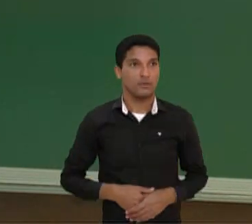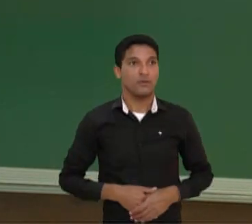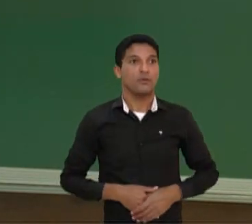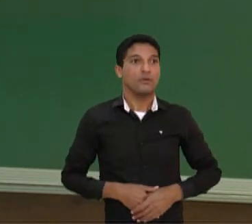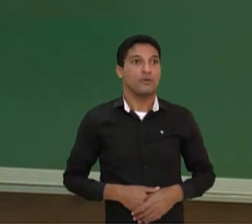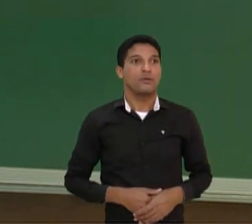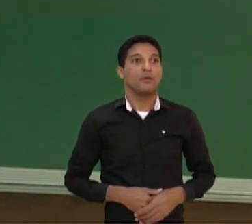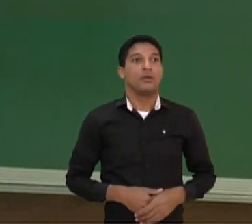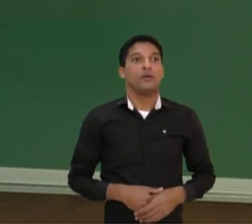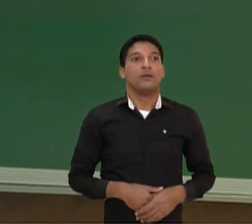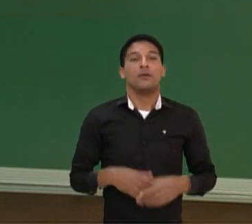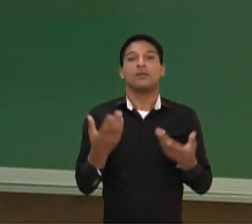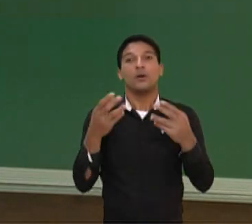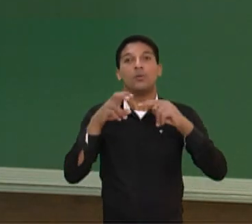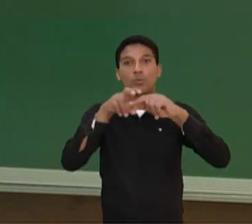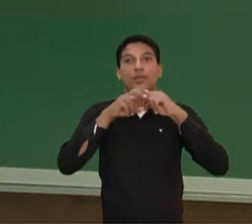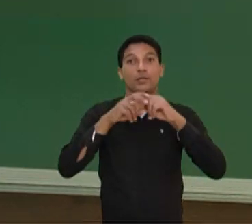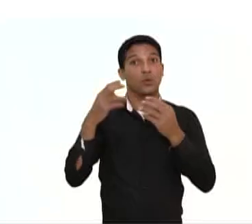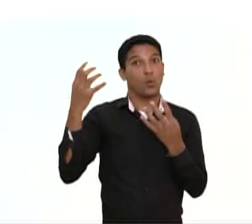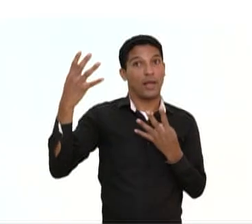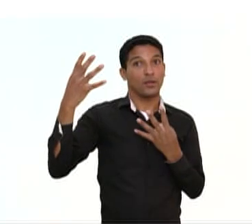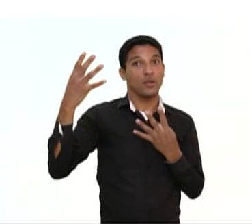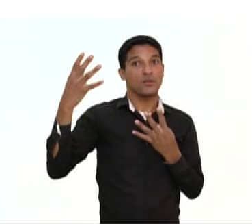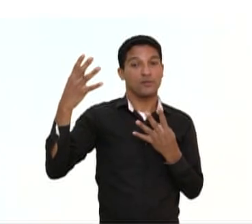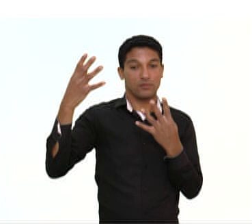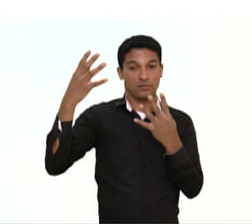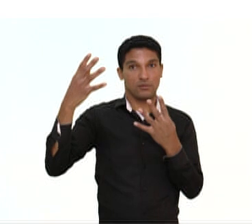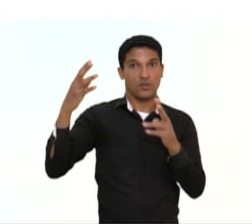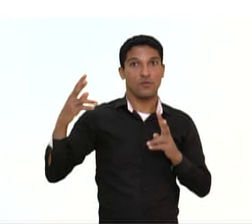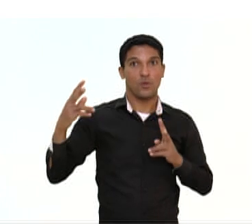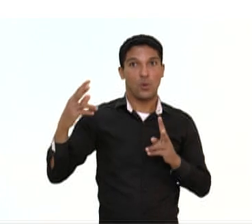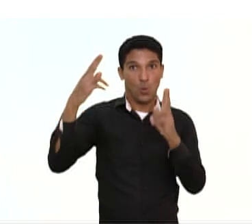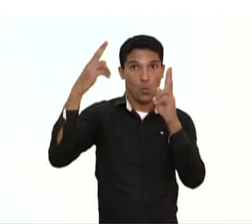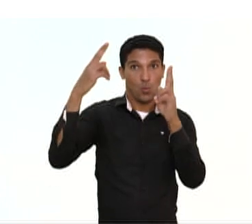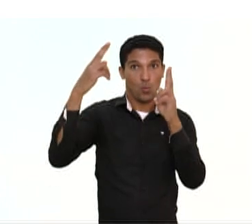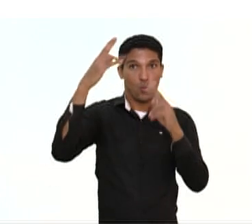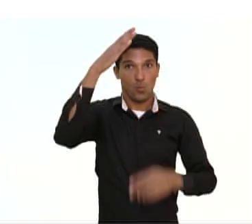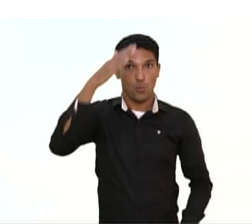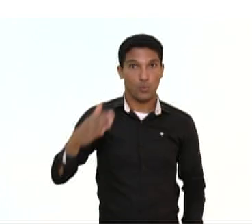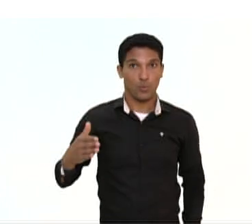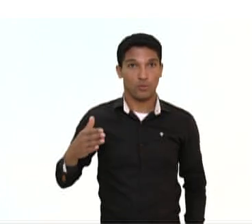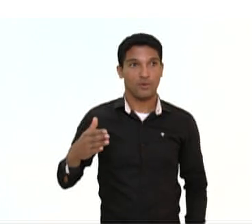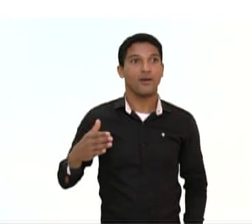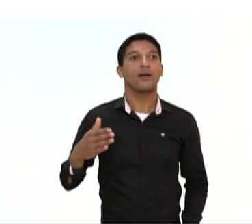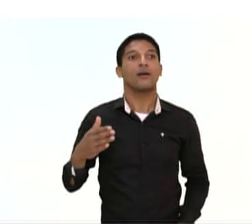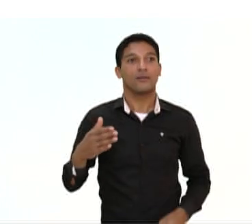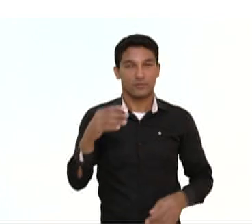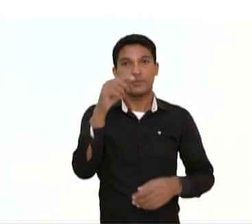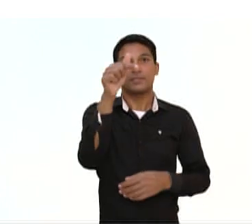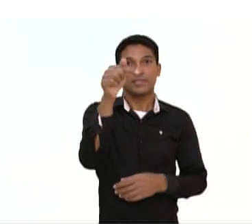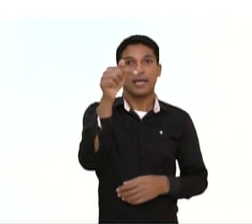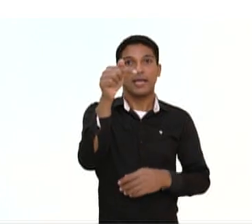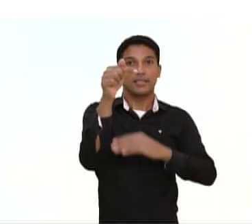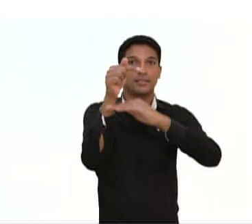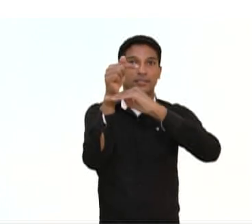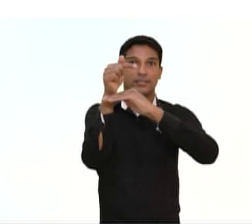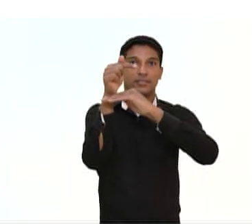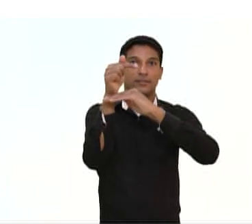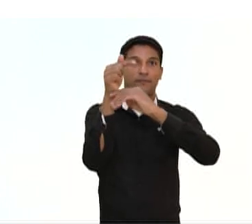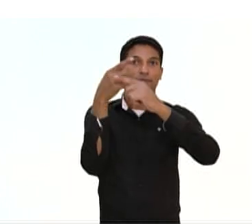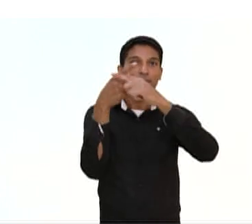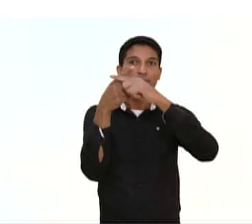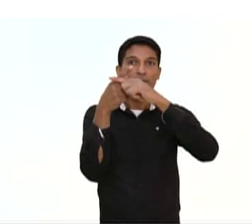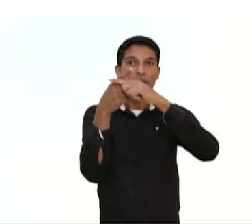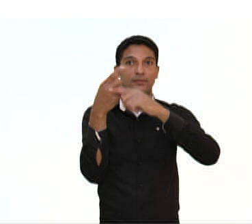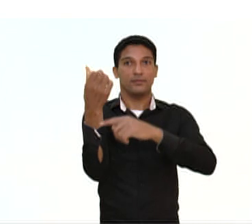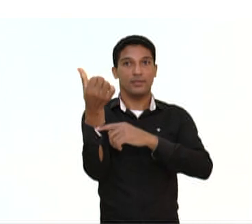no 4. Vou cortar aqui o 4 de cima com o 4 de baixo e fico com o 7 vezes 6 vezes 5,